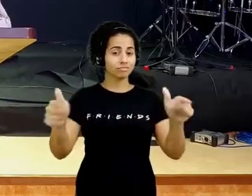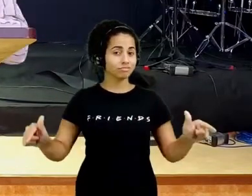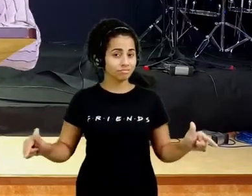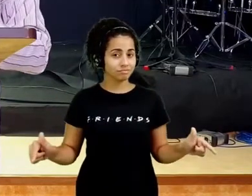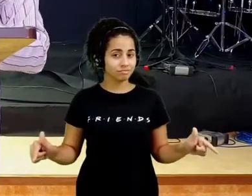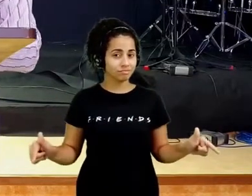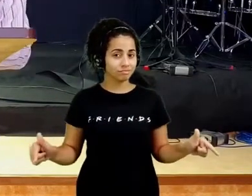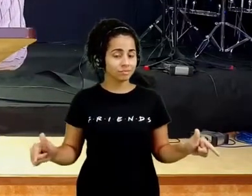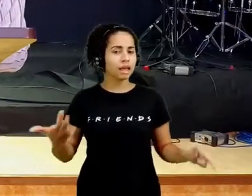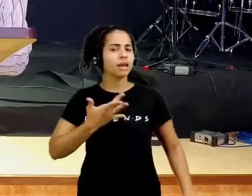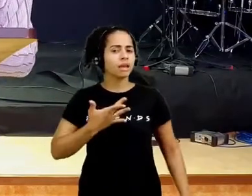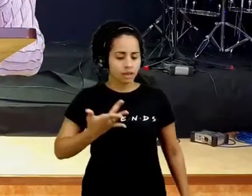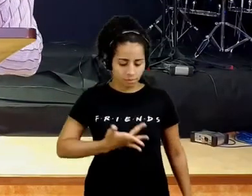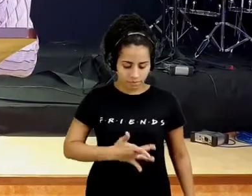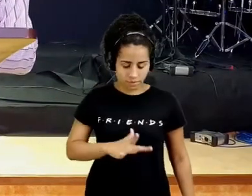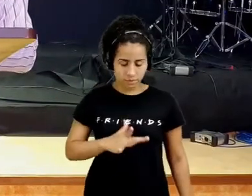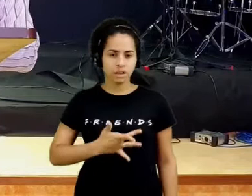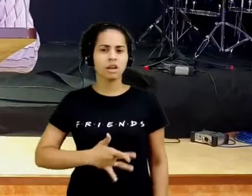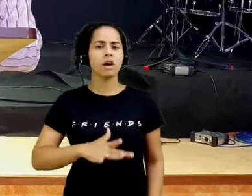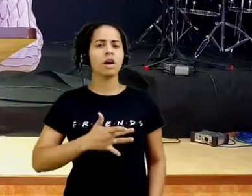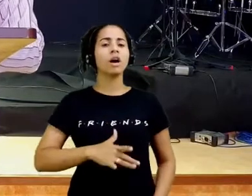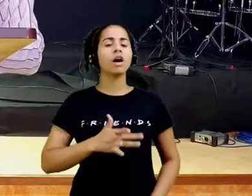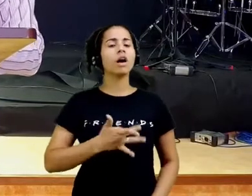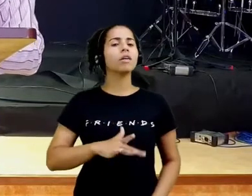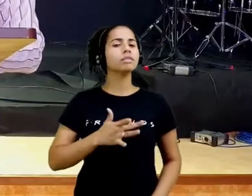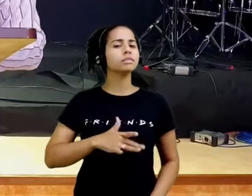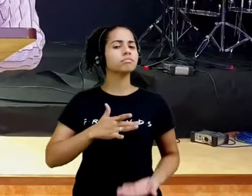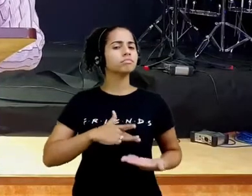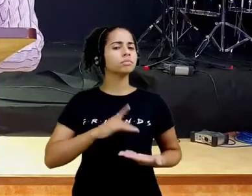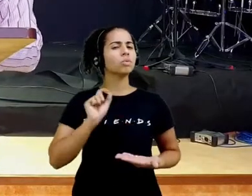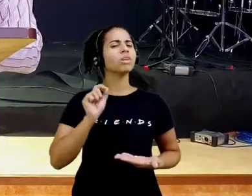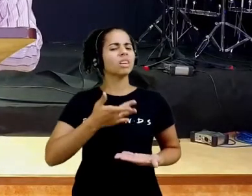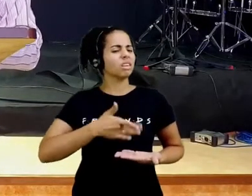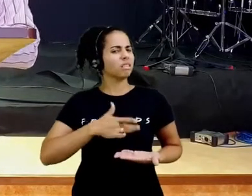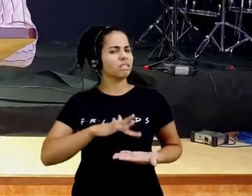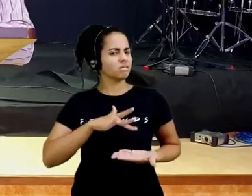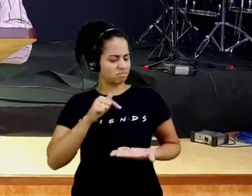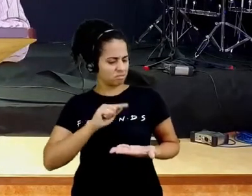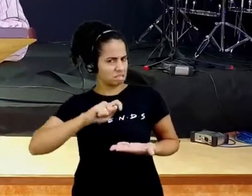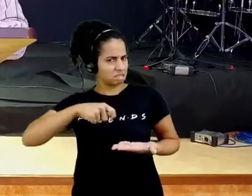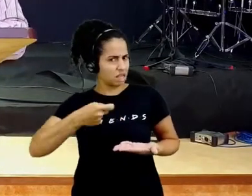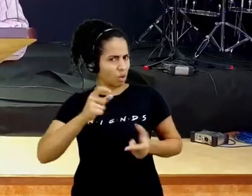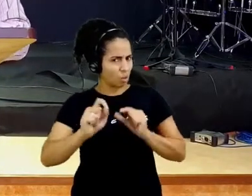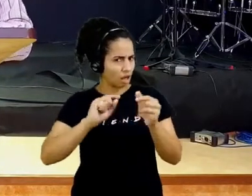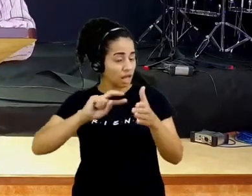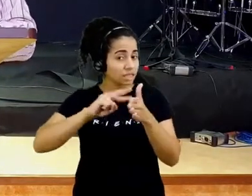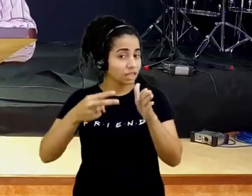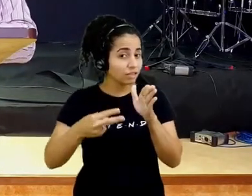Queridos, misericórdia, o que é misericórdia? É a